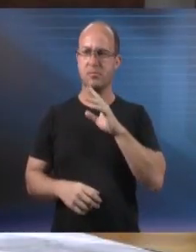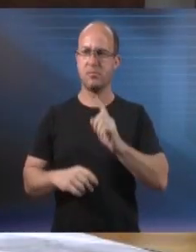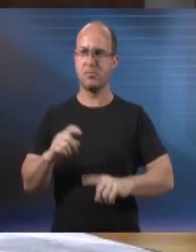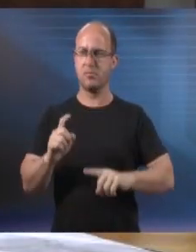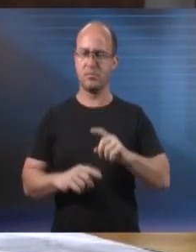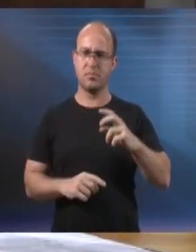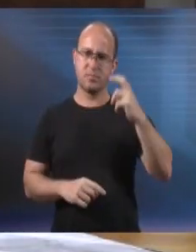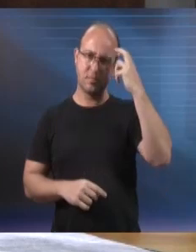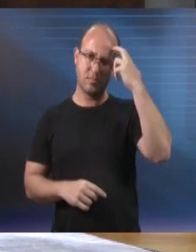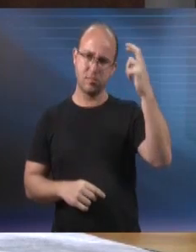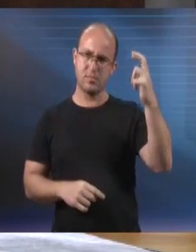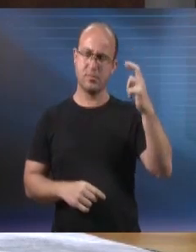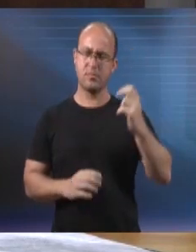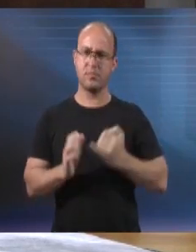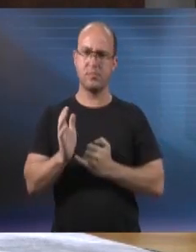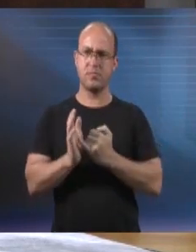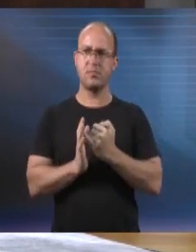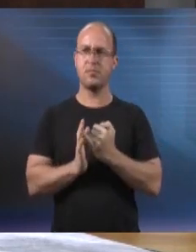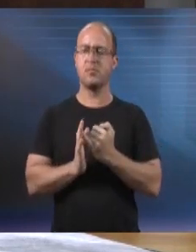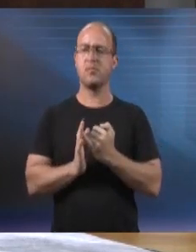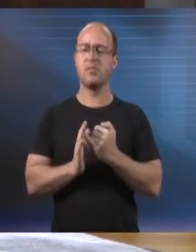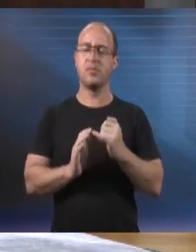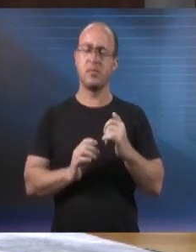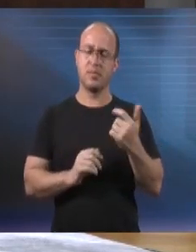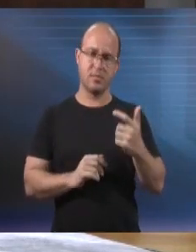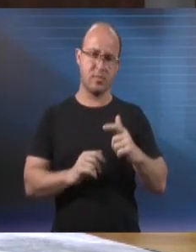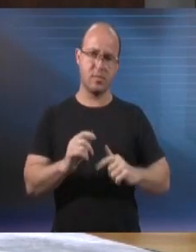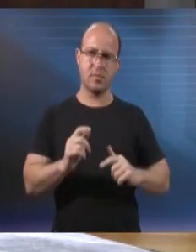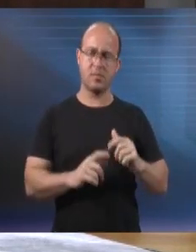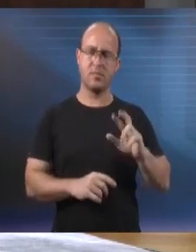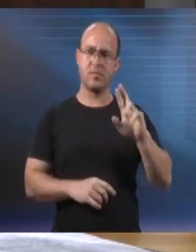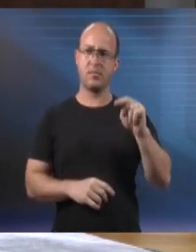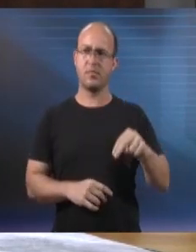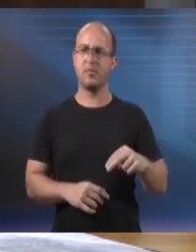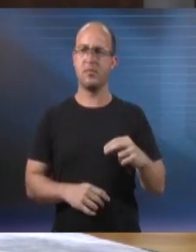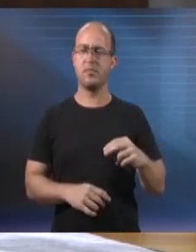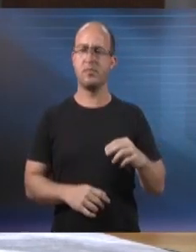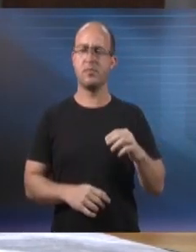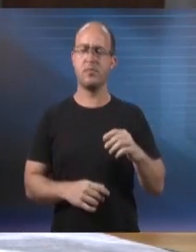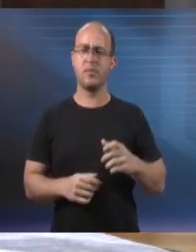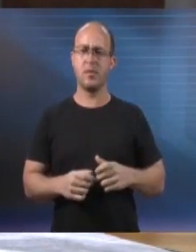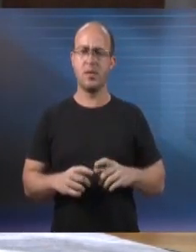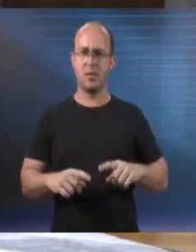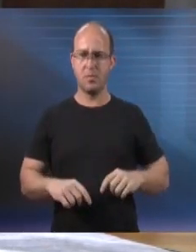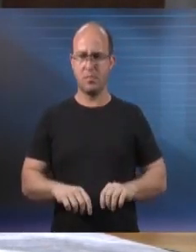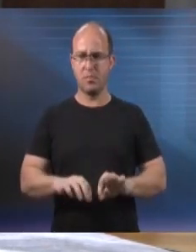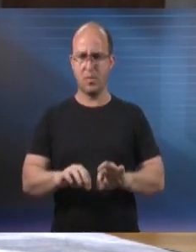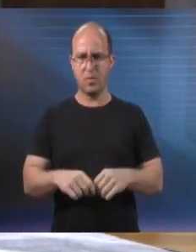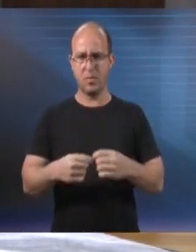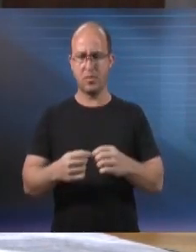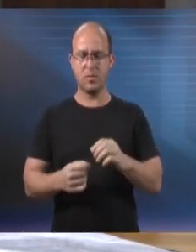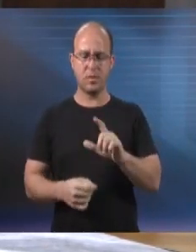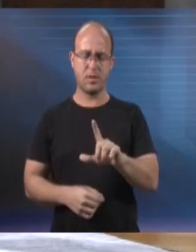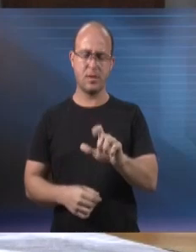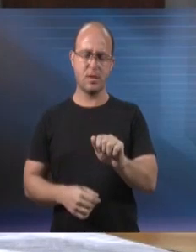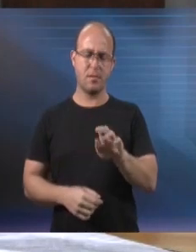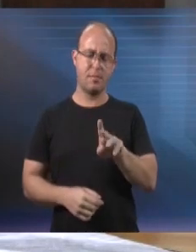patrimônio cultural e imaterial do Estado do Rio Grande do Norte o bordado